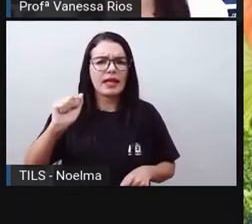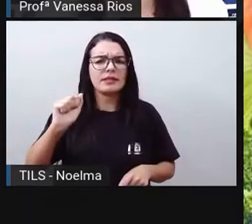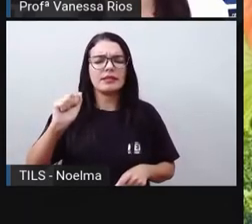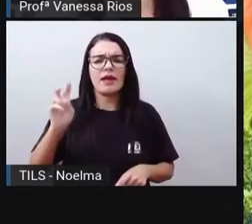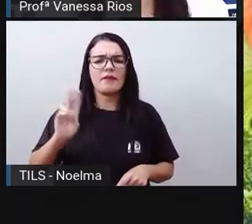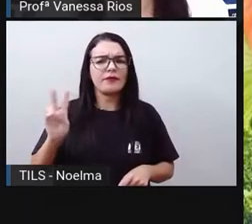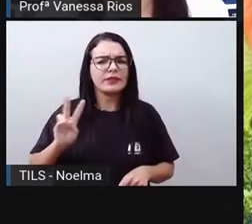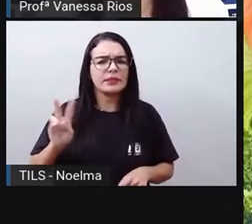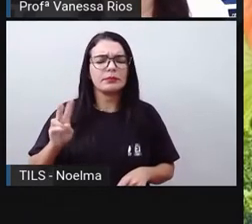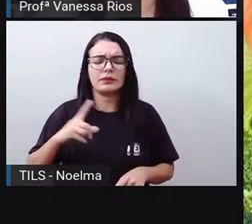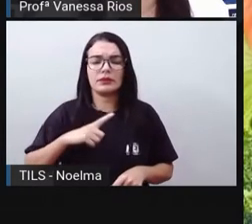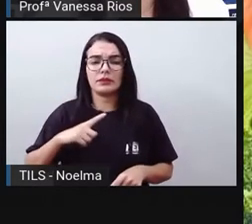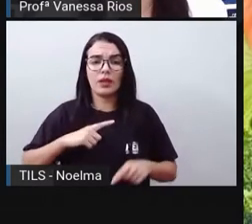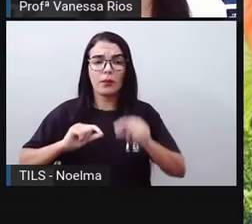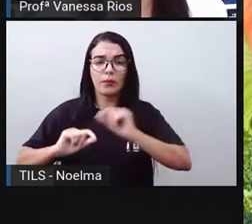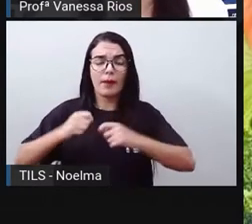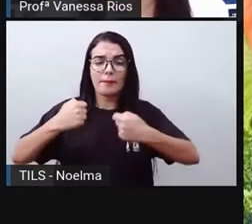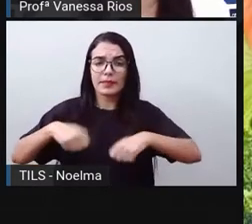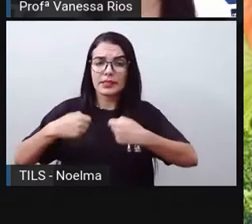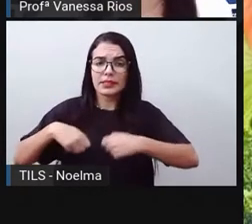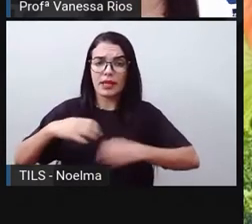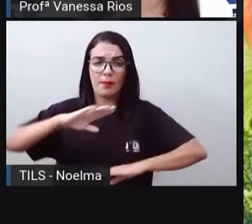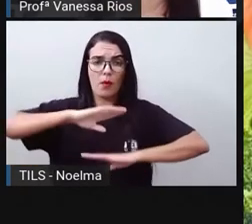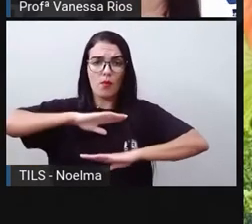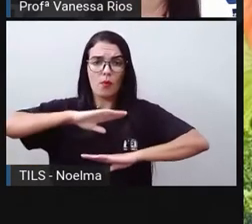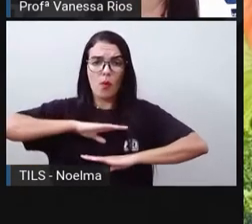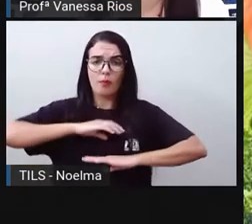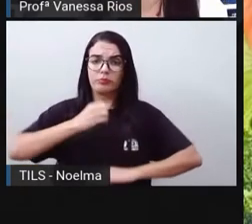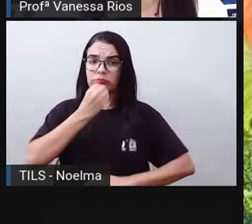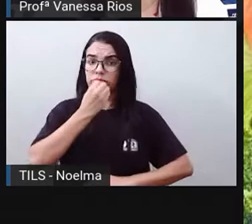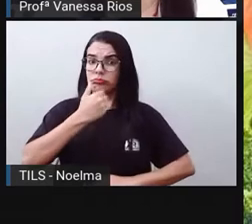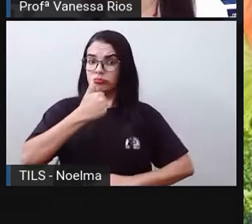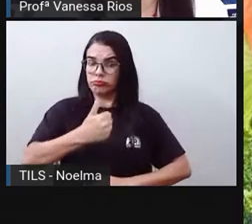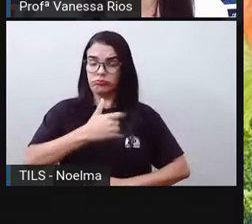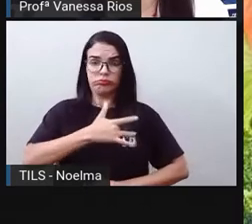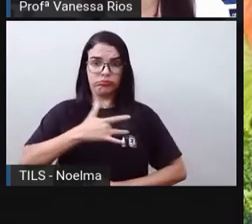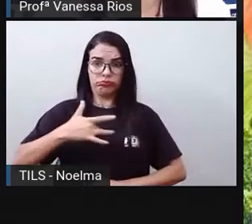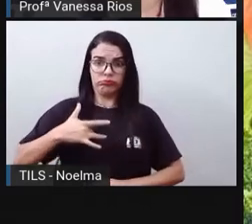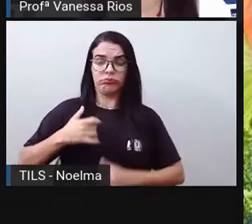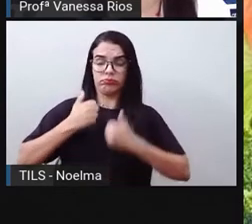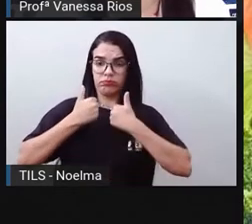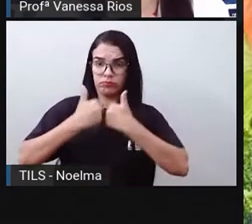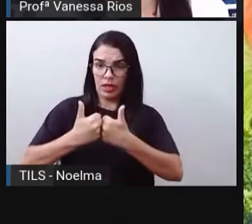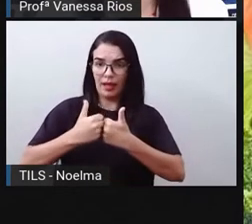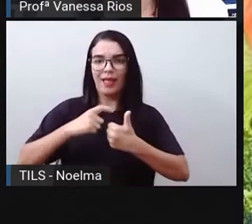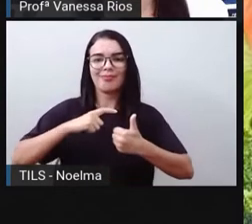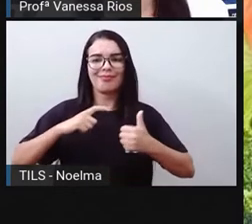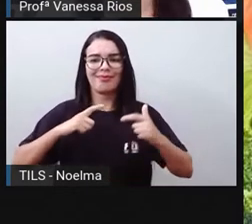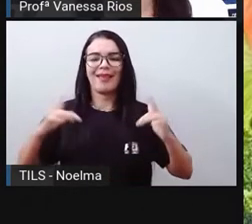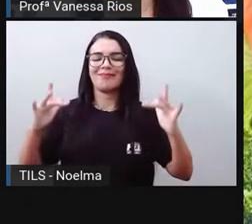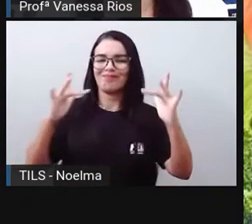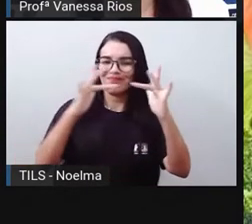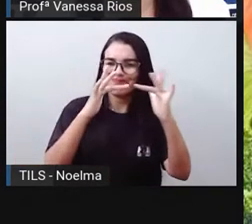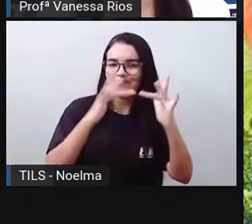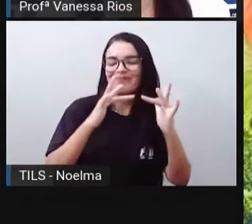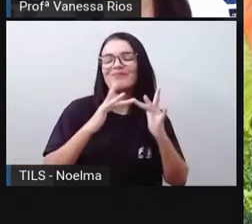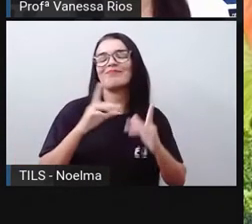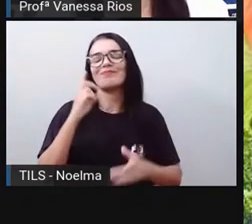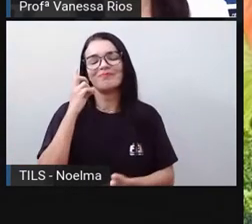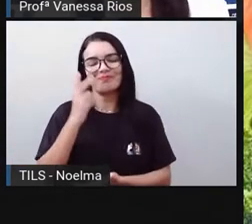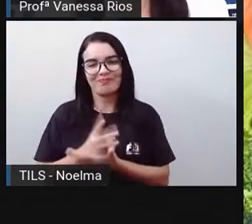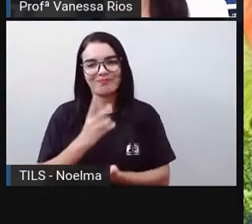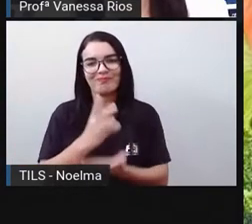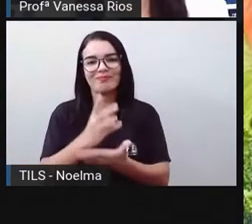nós necessitamos para que o nosso corpo funcione bem, é algo que está aí ligado à